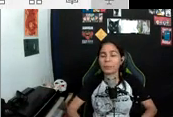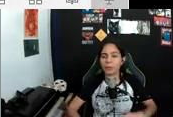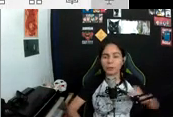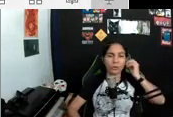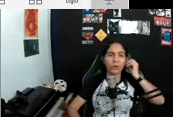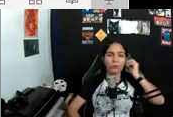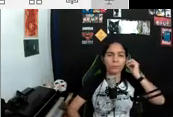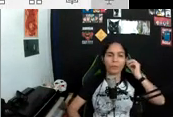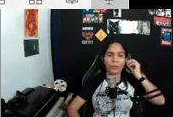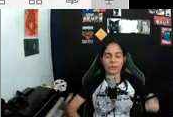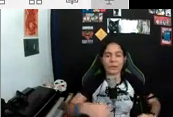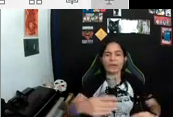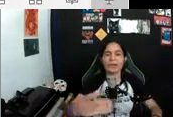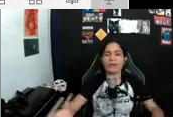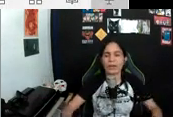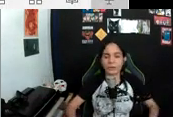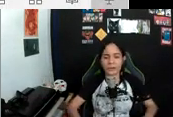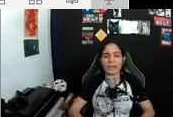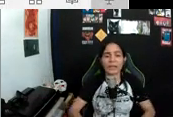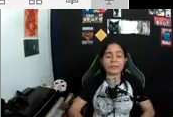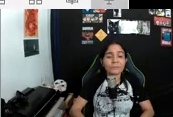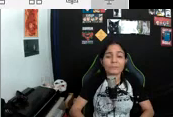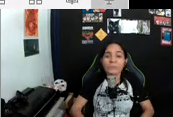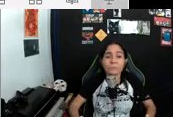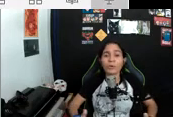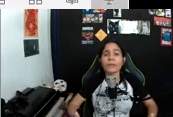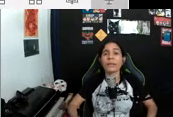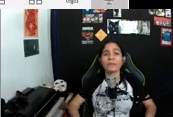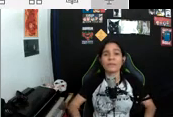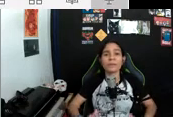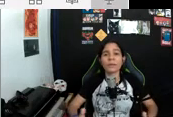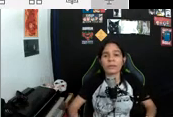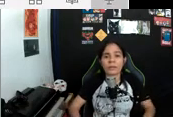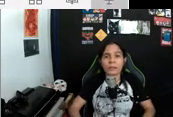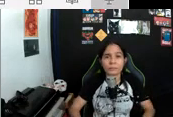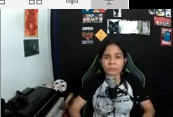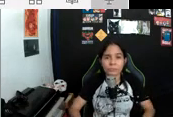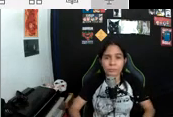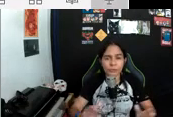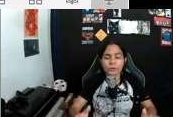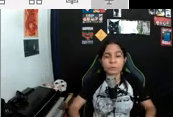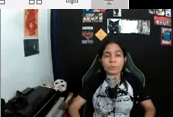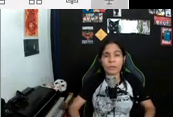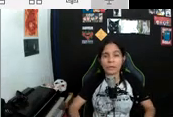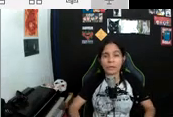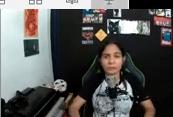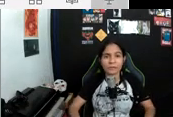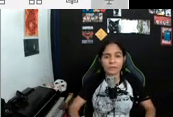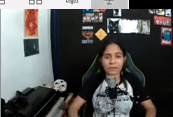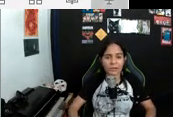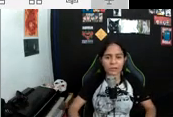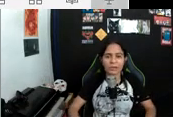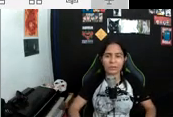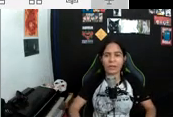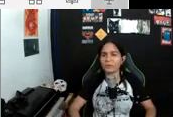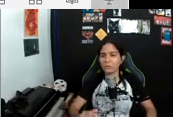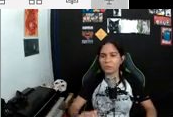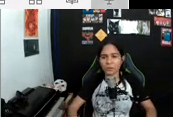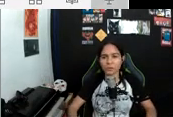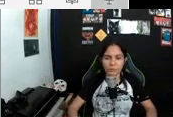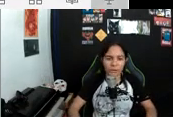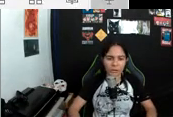tem, pela religião que tem. Por quê? Você é melhor do que os outros, por quê? Não existe